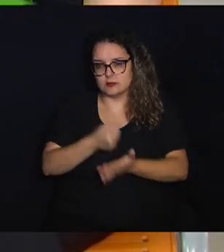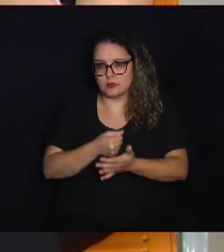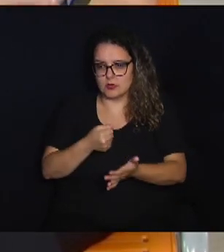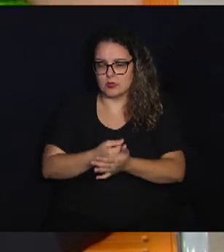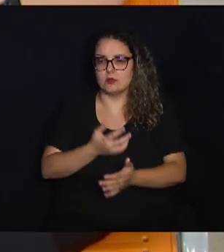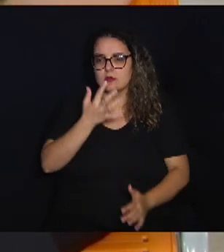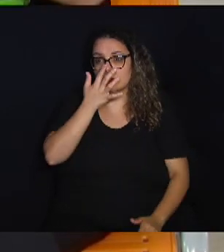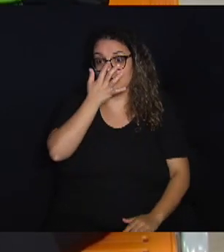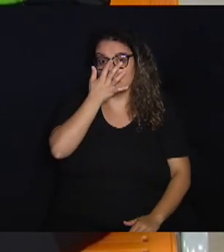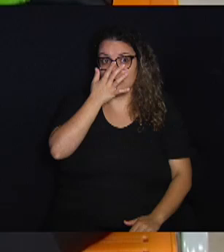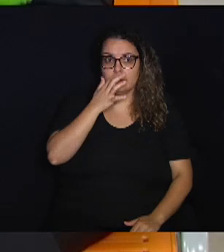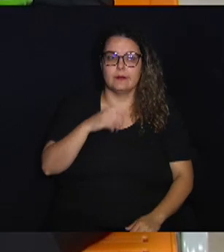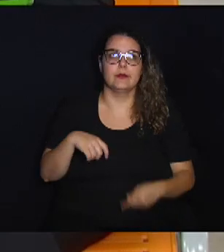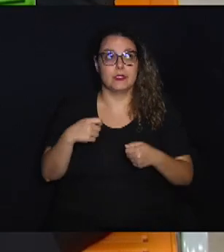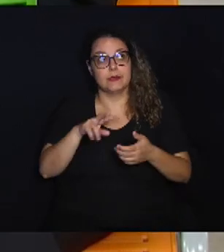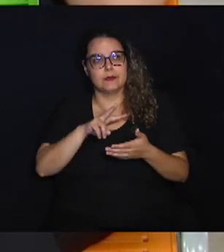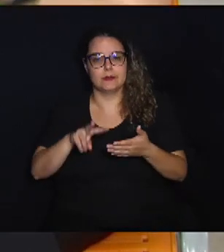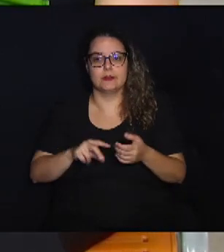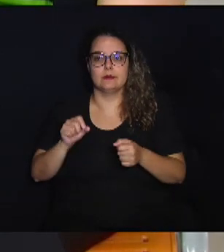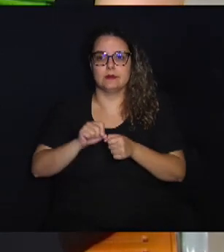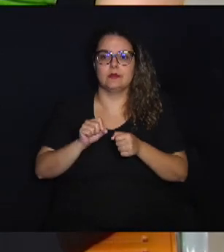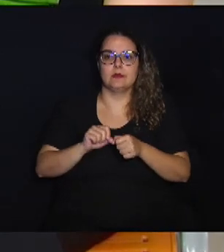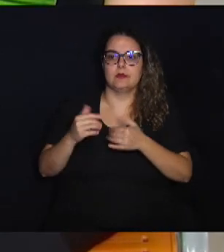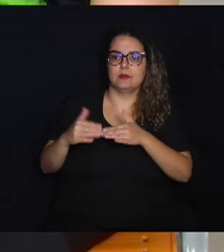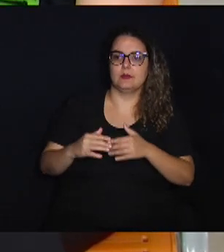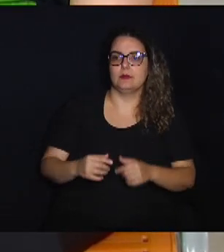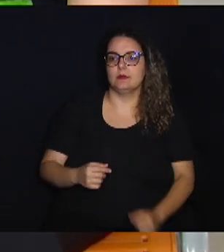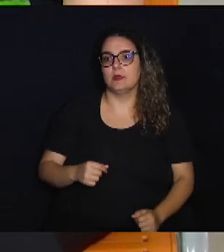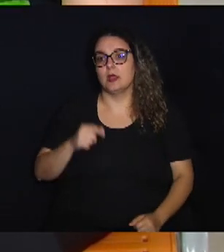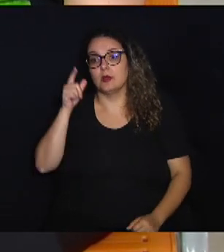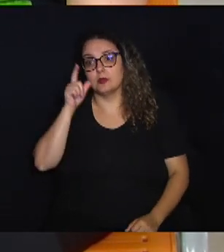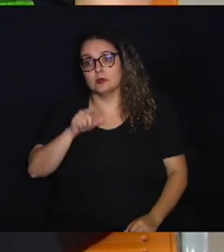obrigatoriedade, né, de ter que ler para fazer uma prova, para passar no